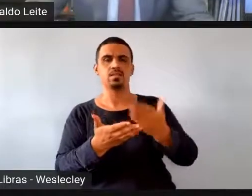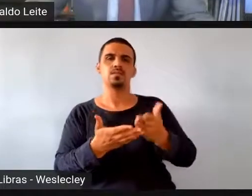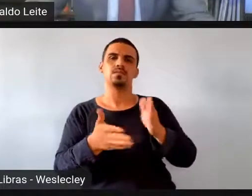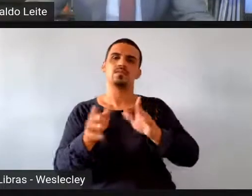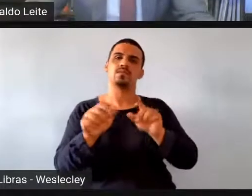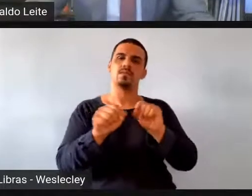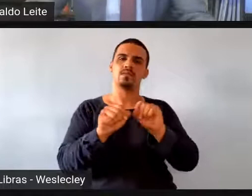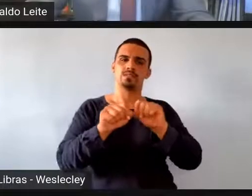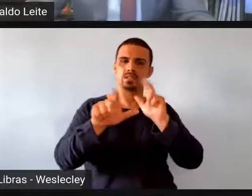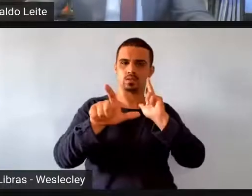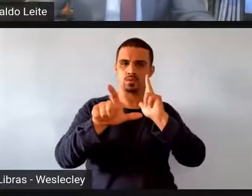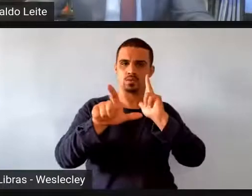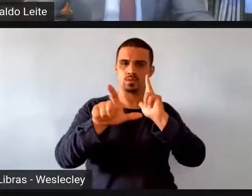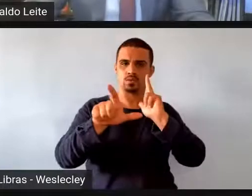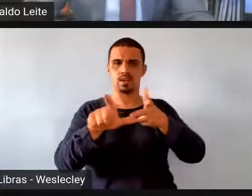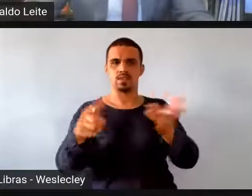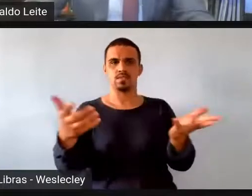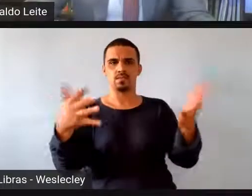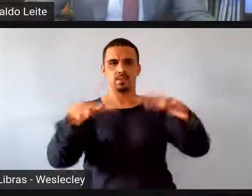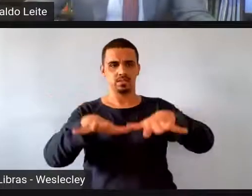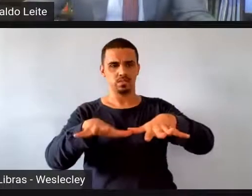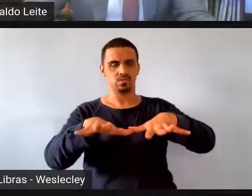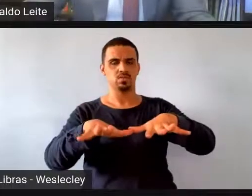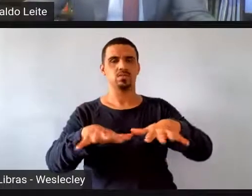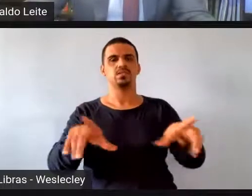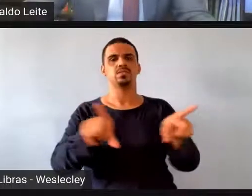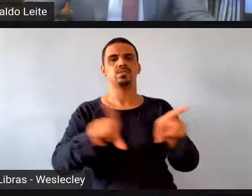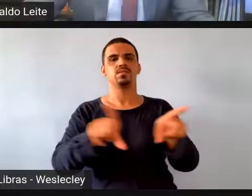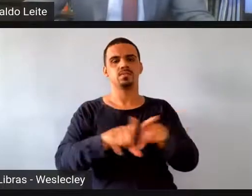nossa live mais inclusiva. Quero